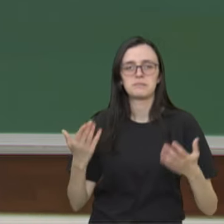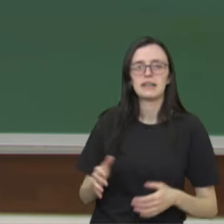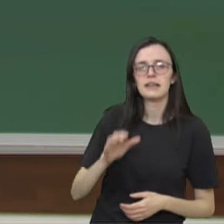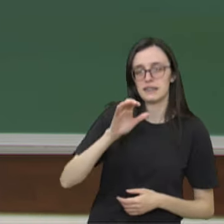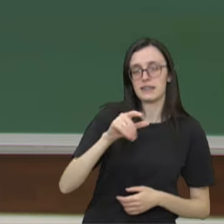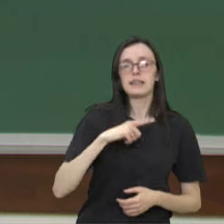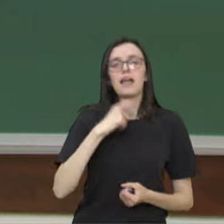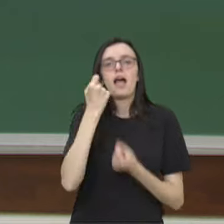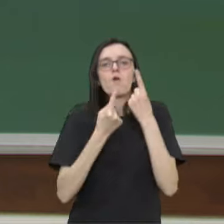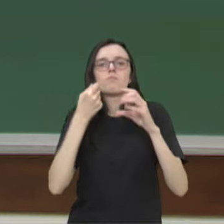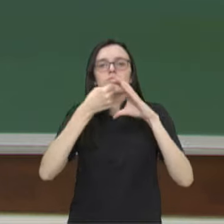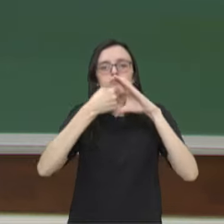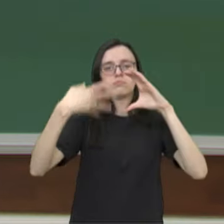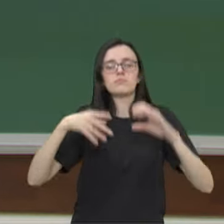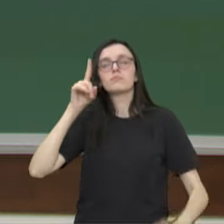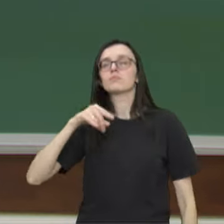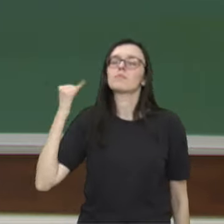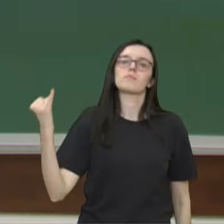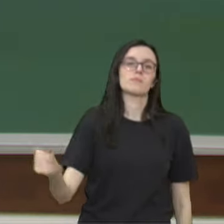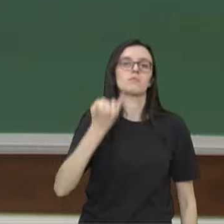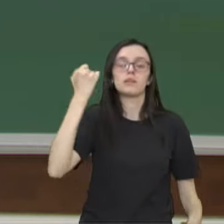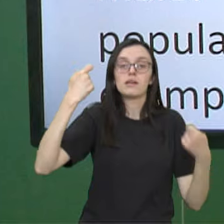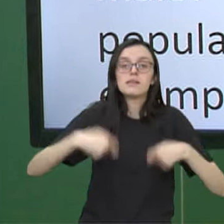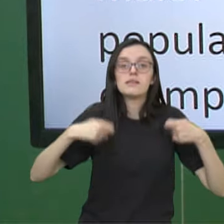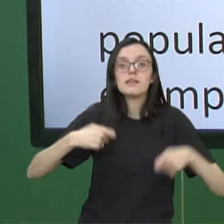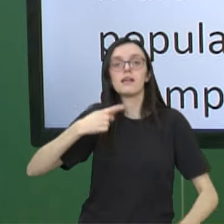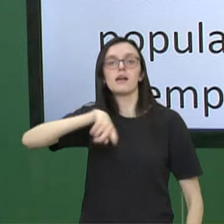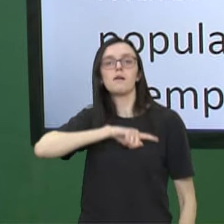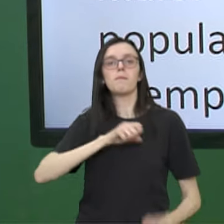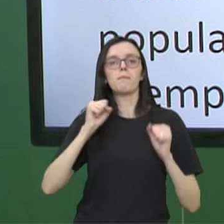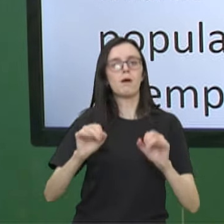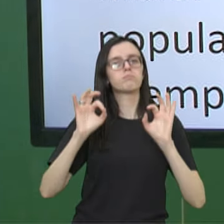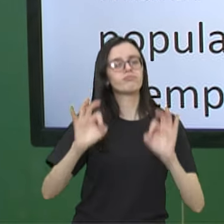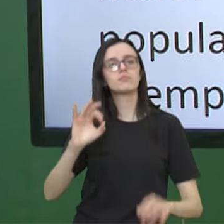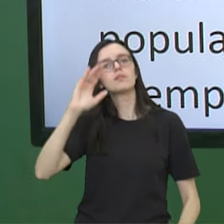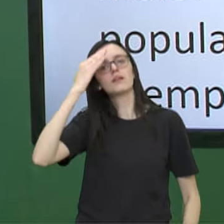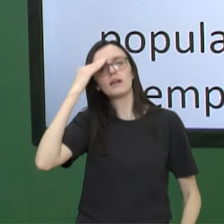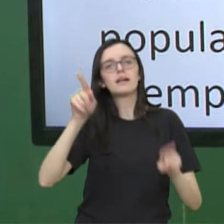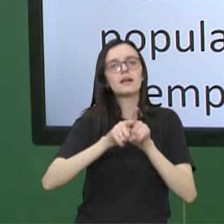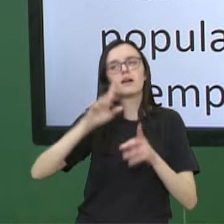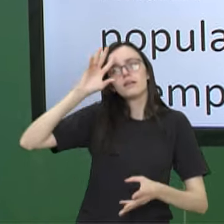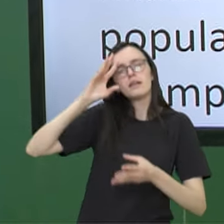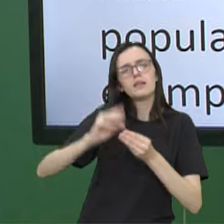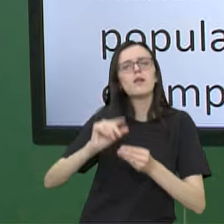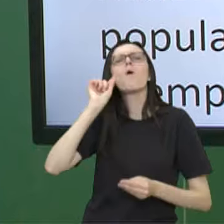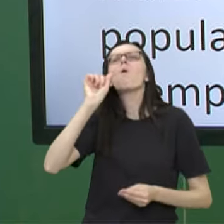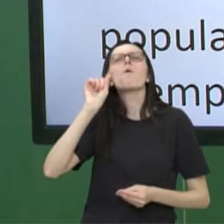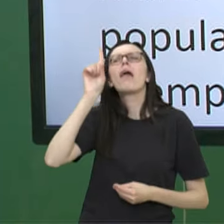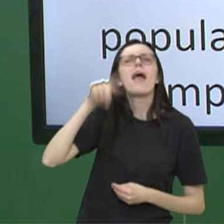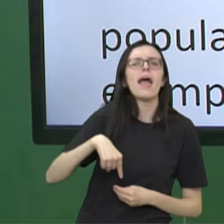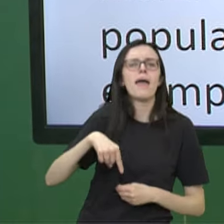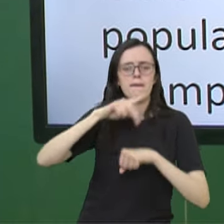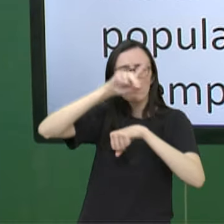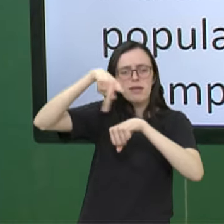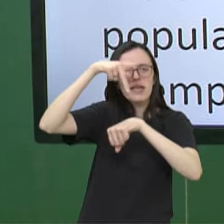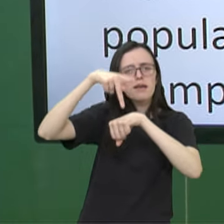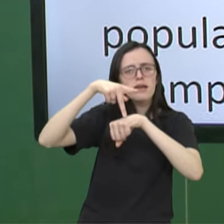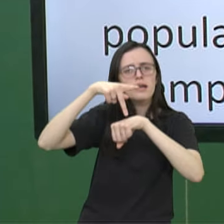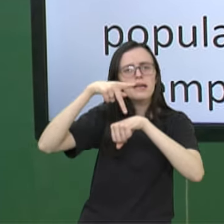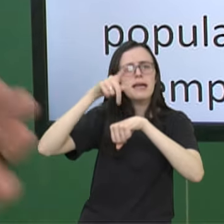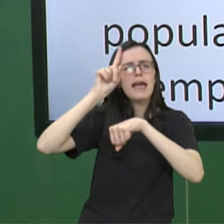algumas características, elas são importantes e necessárias para que a gente possa realmente entender e compreender o que vem a ser